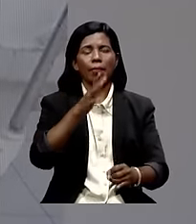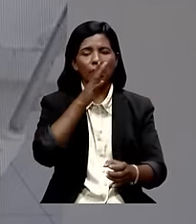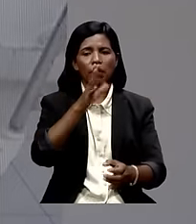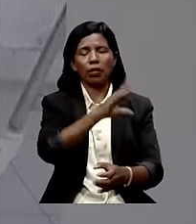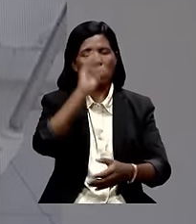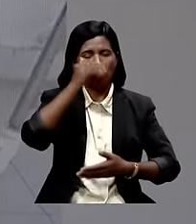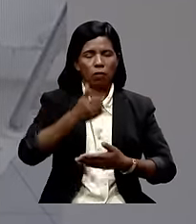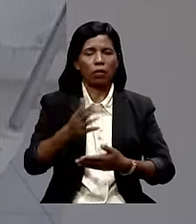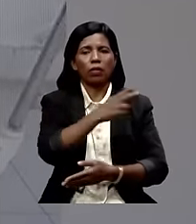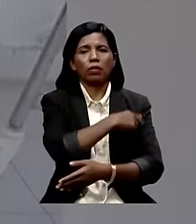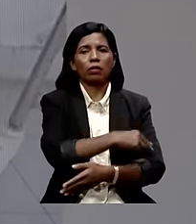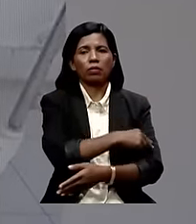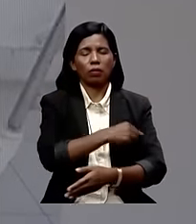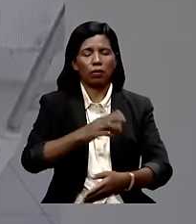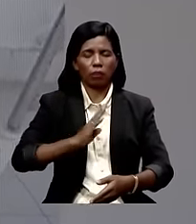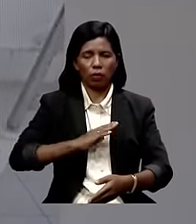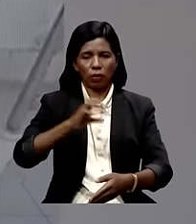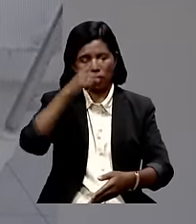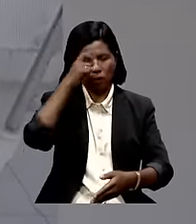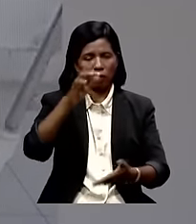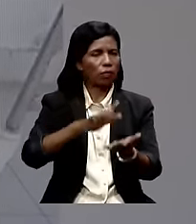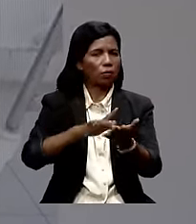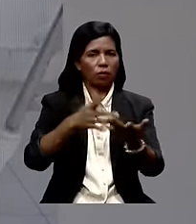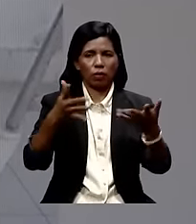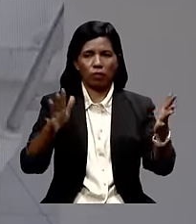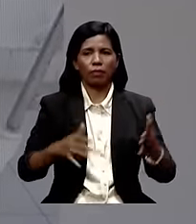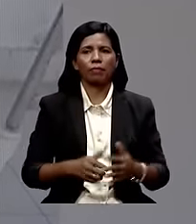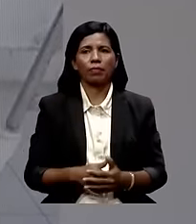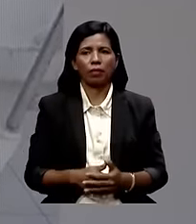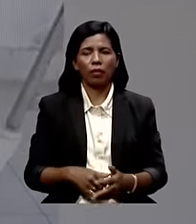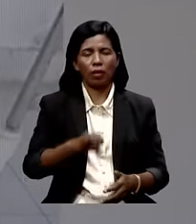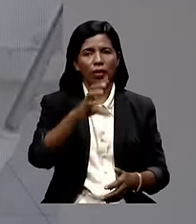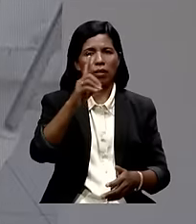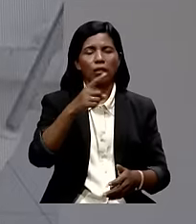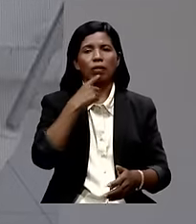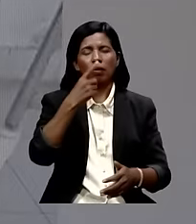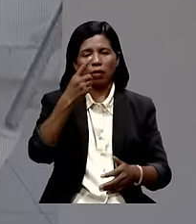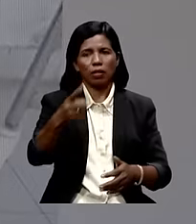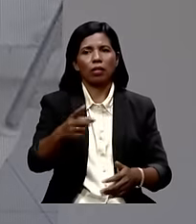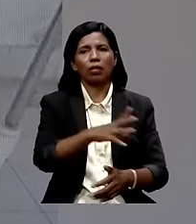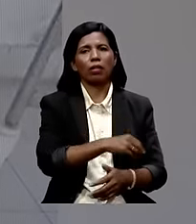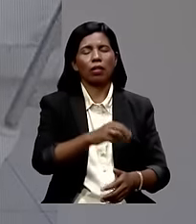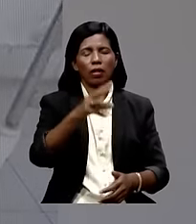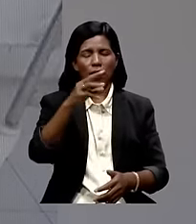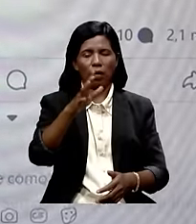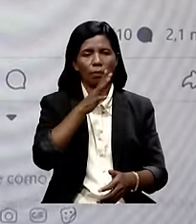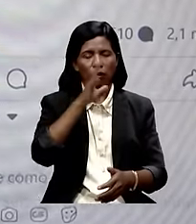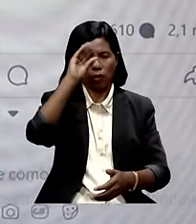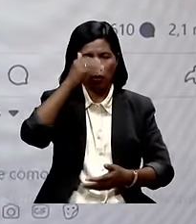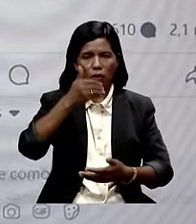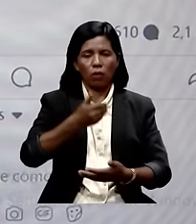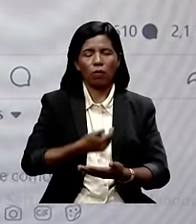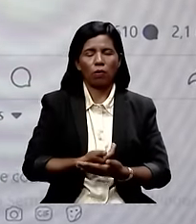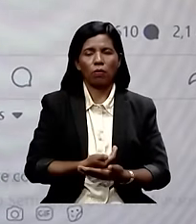mate dala ida i hospital Horex Baucau tambai morukla iha. No ID refere mos hateten, hafoin inan ho'oan hakotu is,